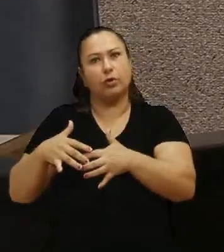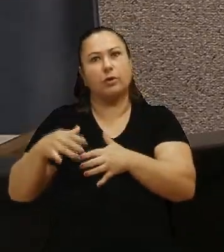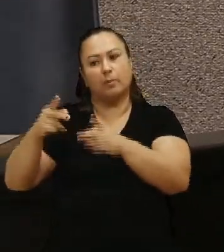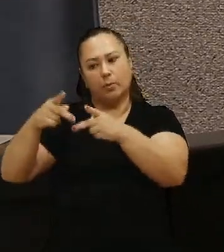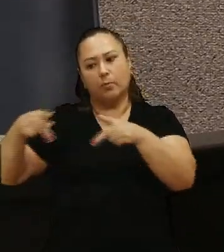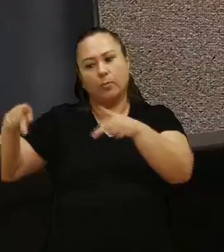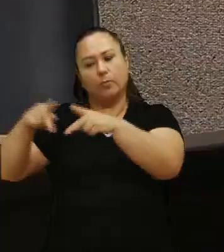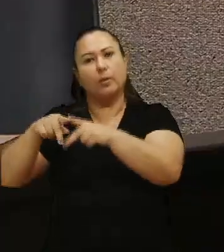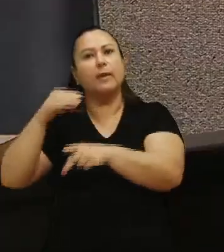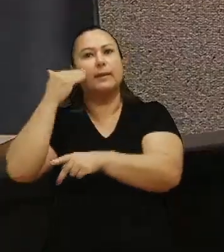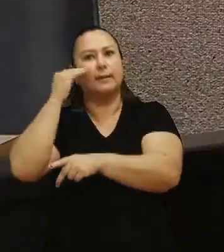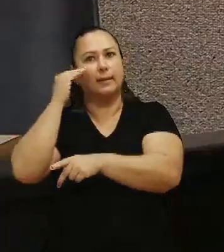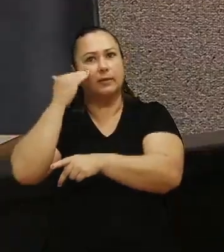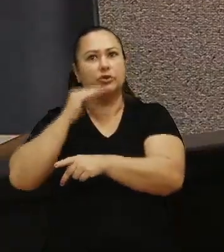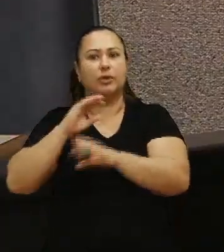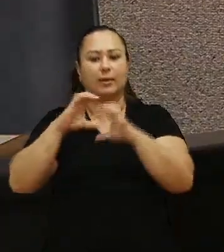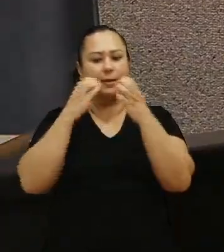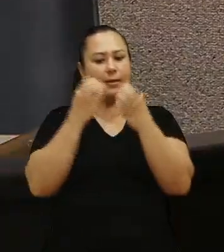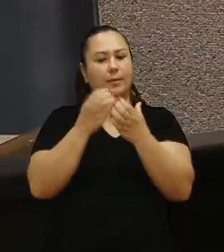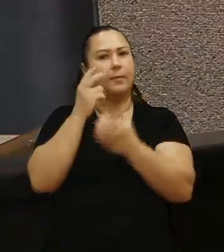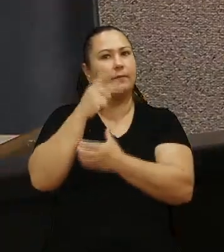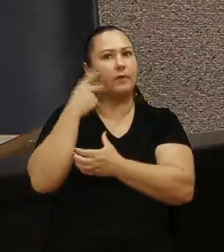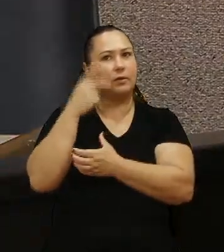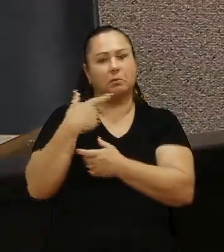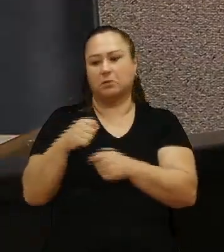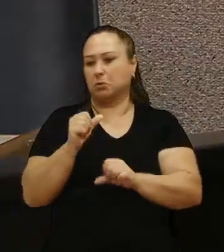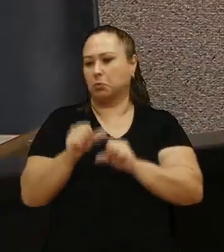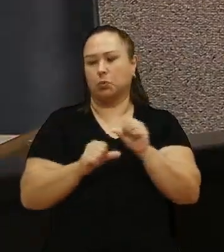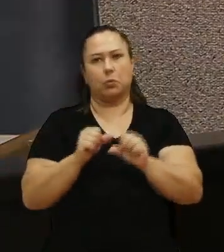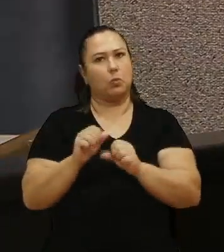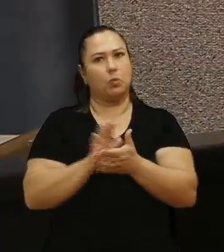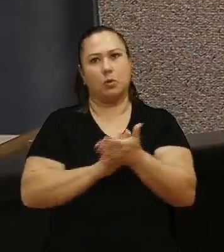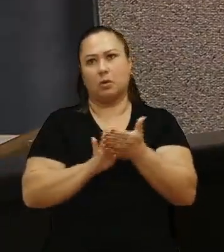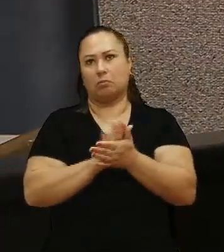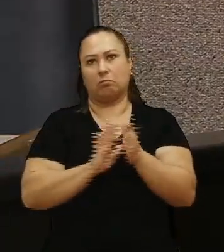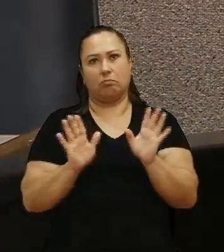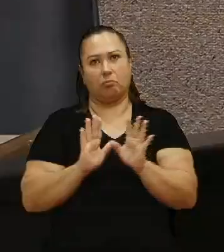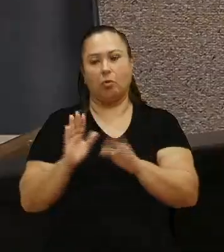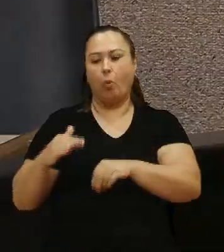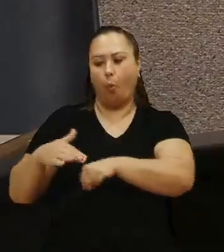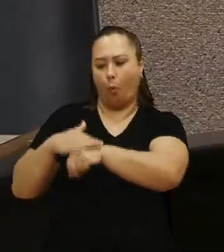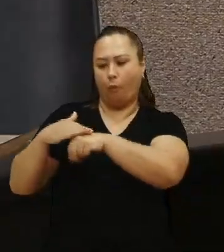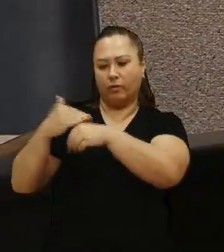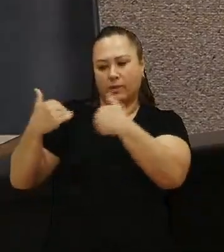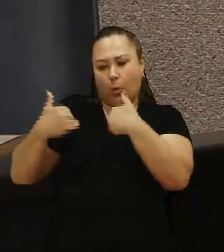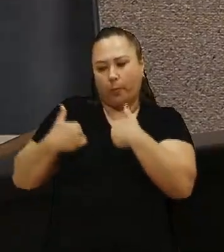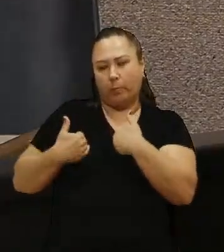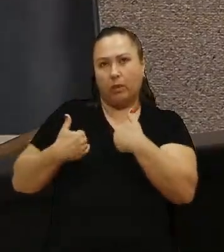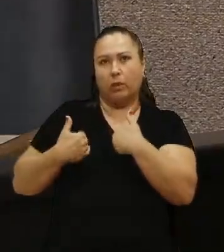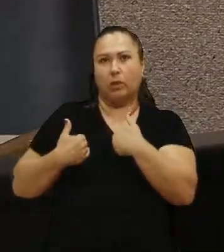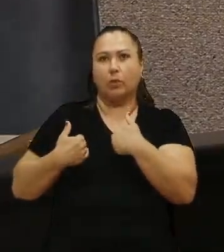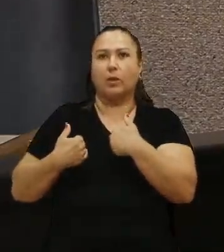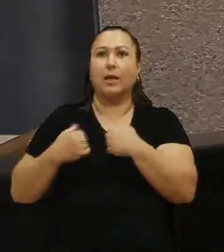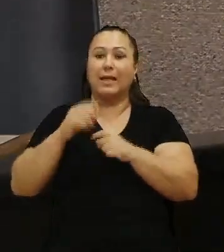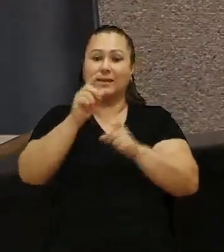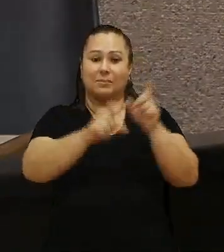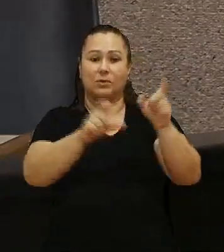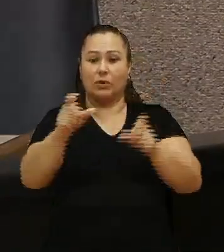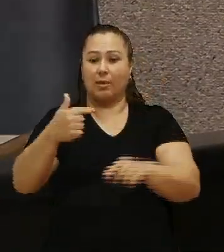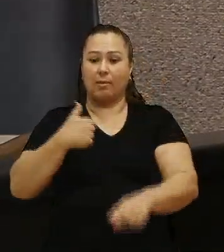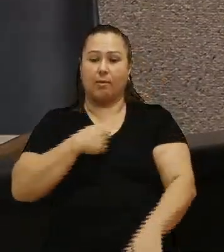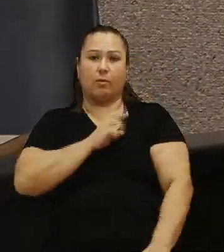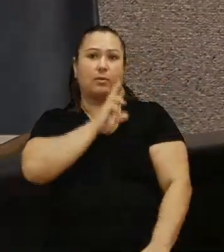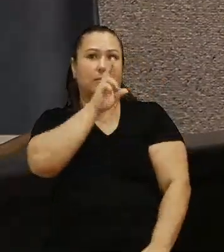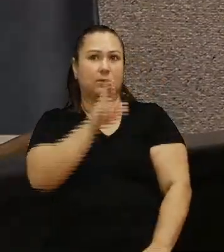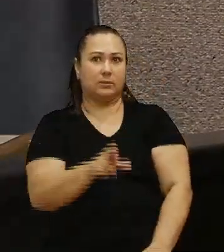que a estrutura da Câmara não teria que mudar. Então, as pessoas que vieram conversar comigo e as pessoas que eu